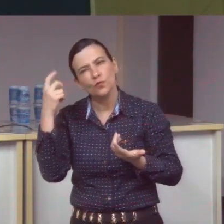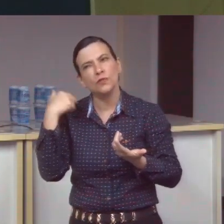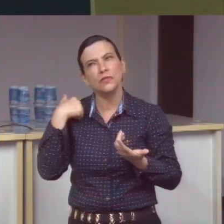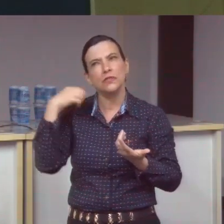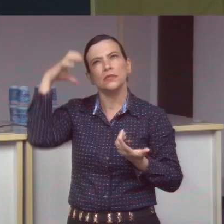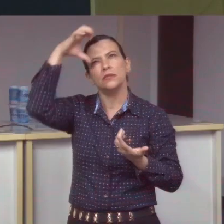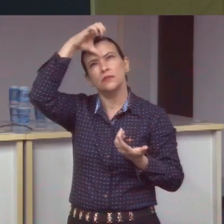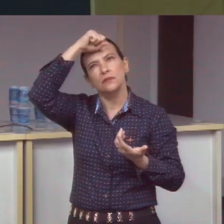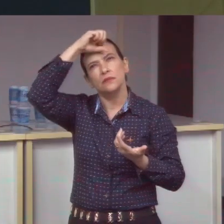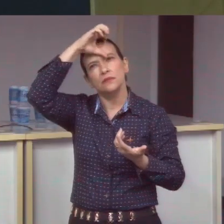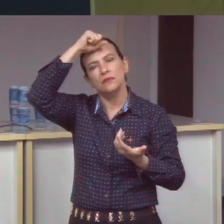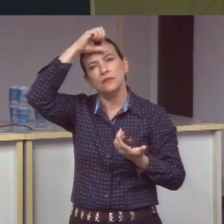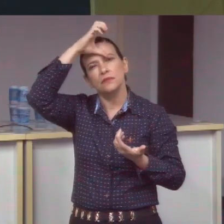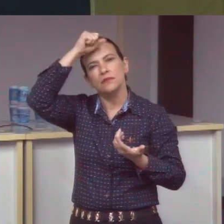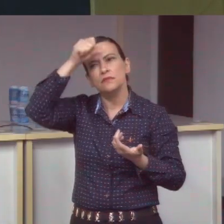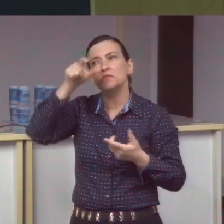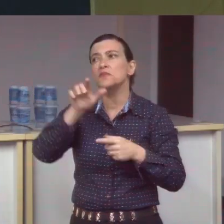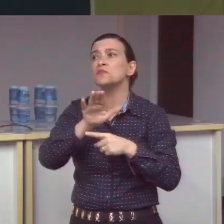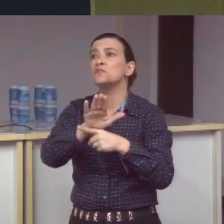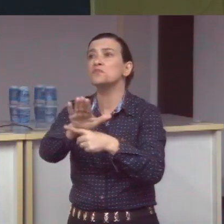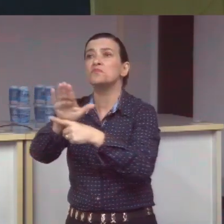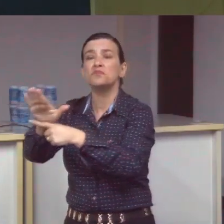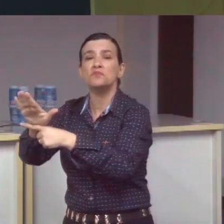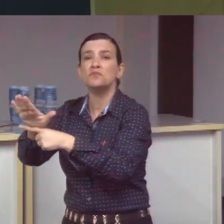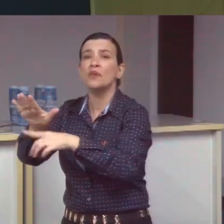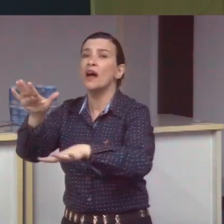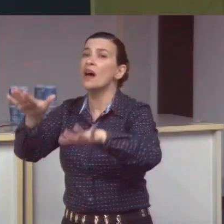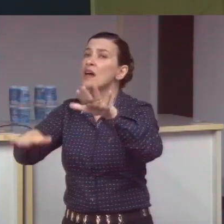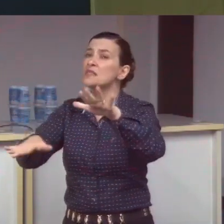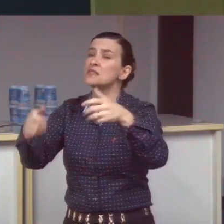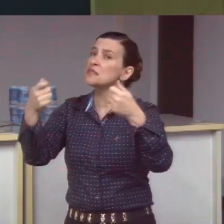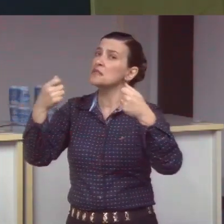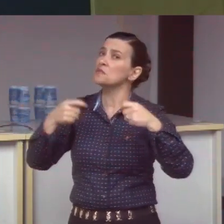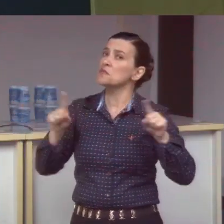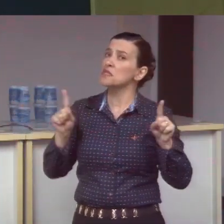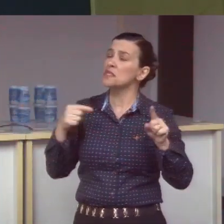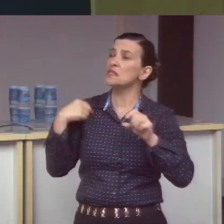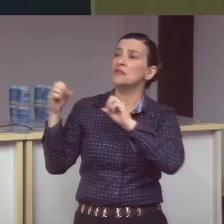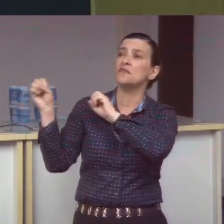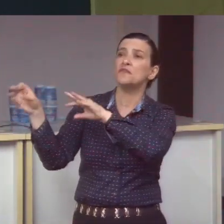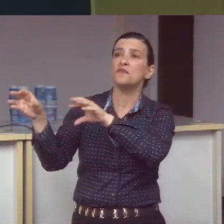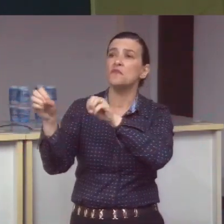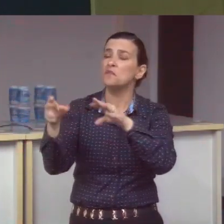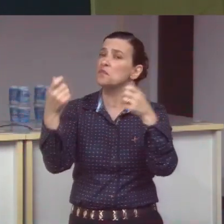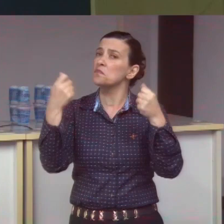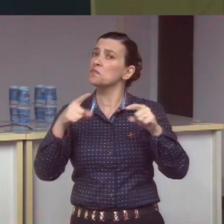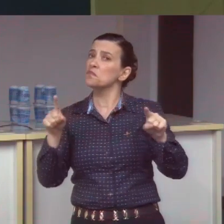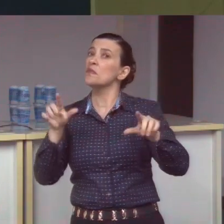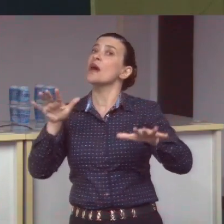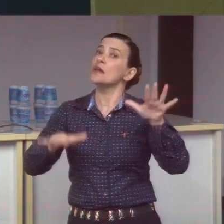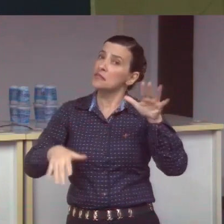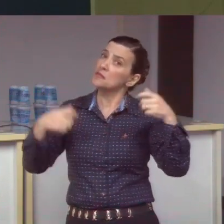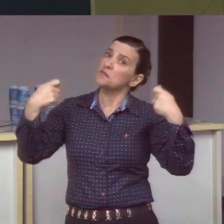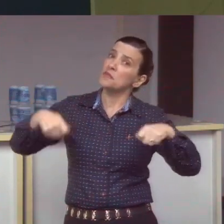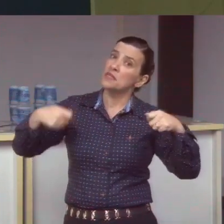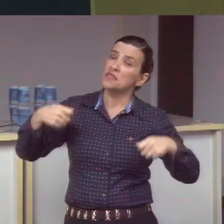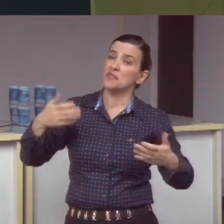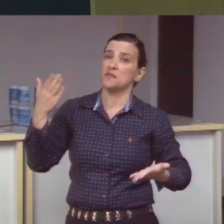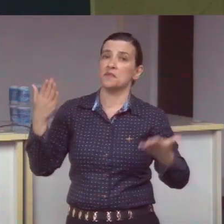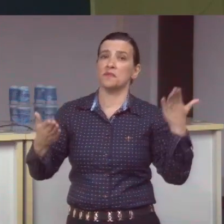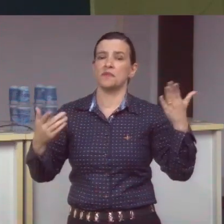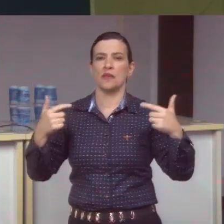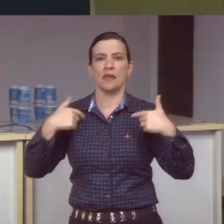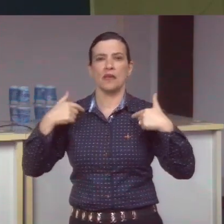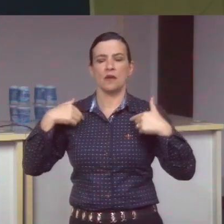poderá não ser necessário em todos os momentos. E ele não está ali no pico para dizer que ele é o máximo, que ele está no